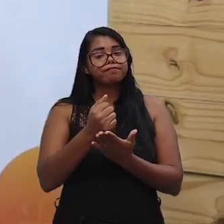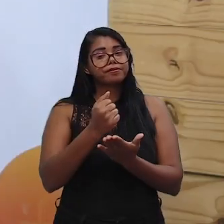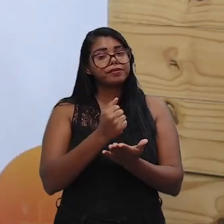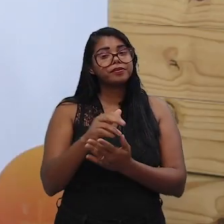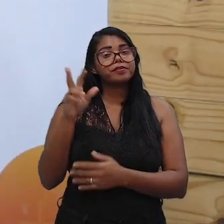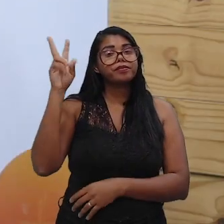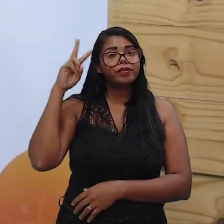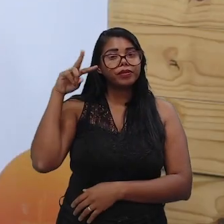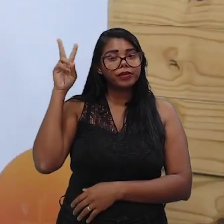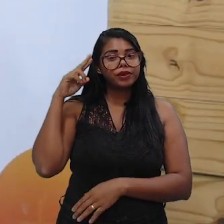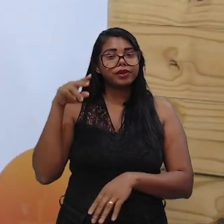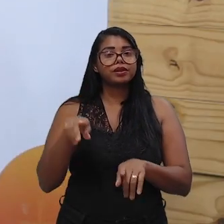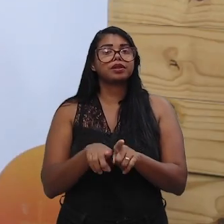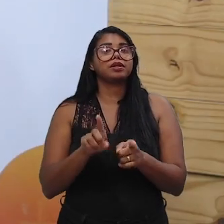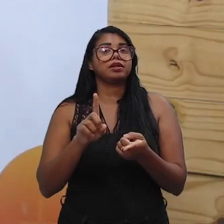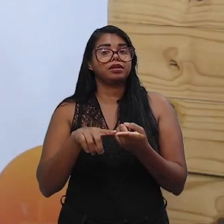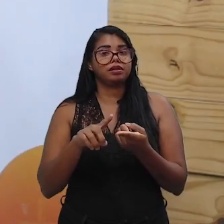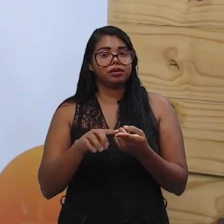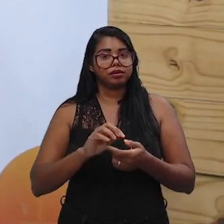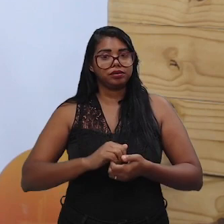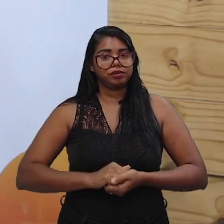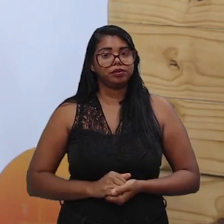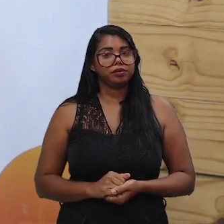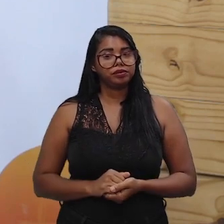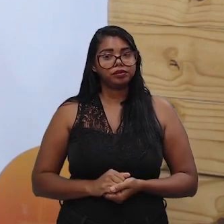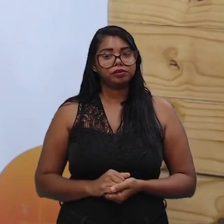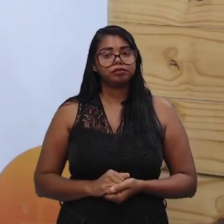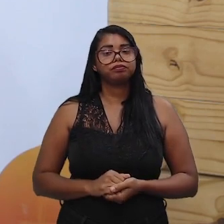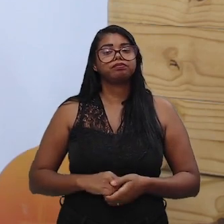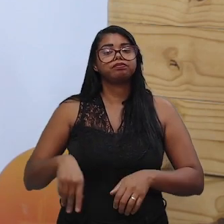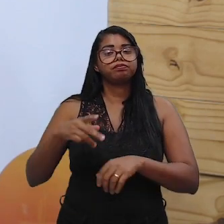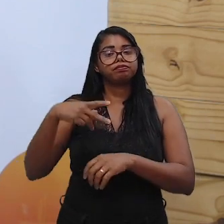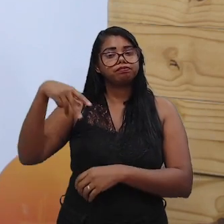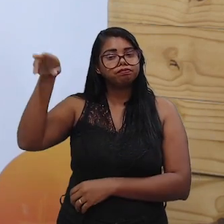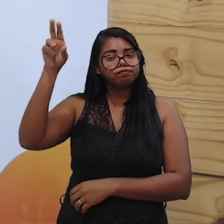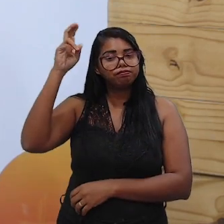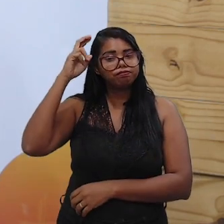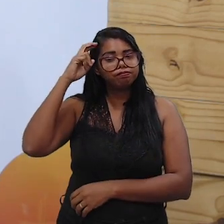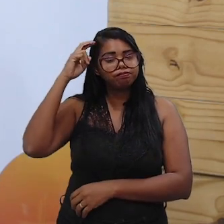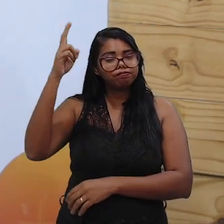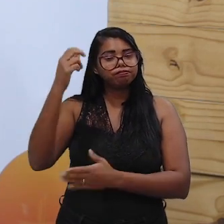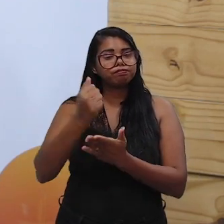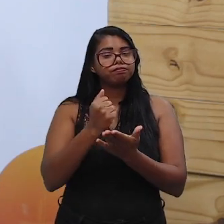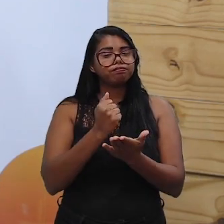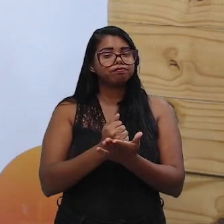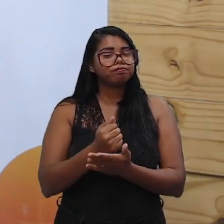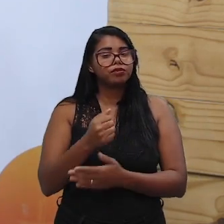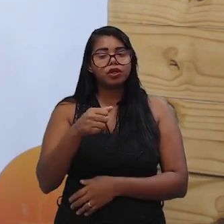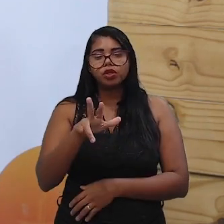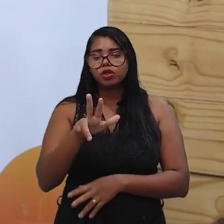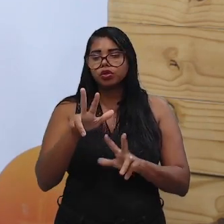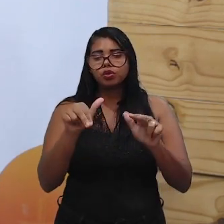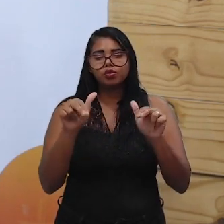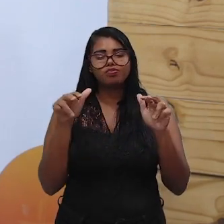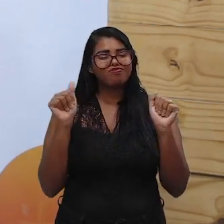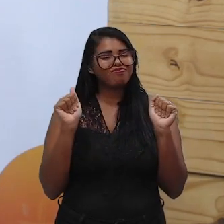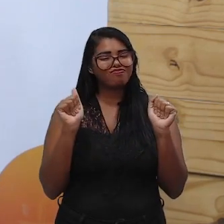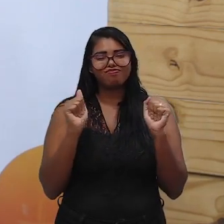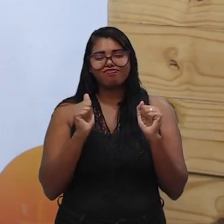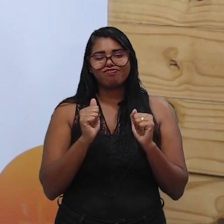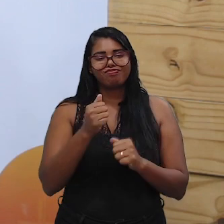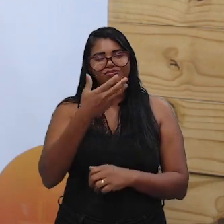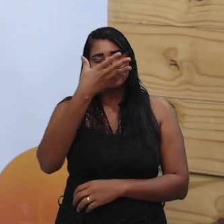relembrando, a gente está trabalhando com patrimônio cultural. Então, a gente não pode esquecer dessa importância, que é